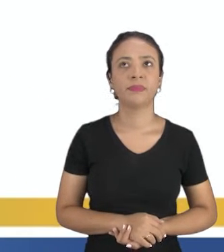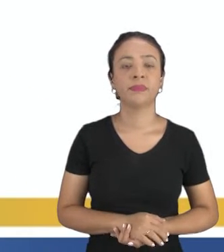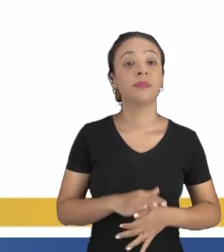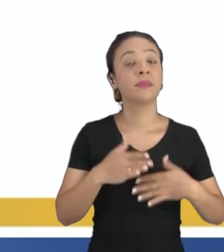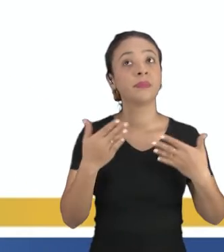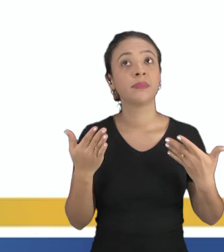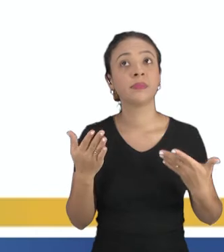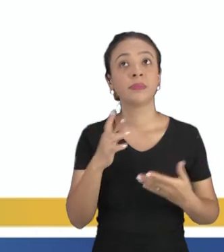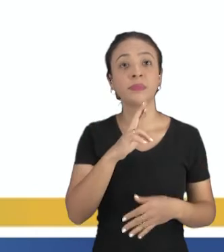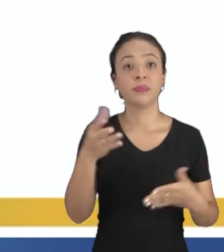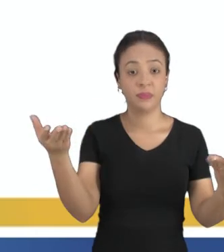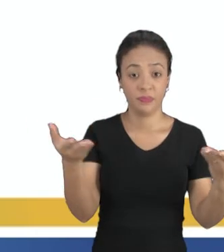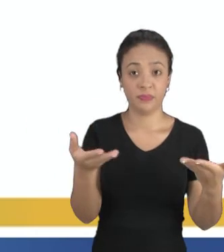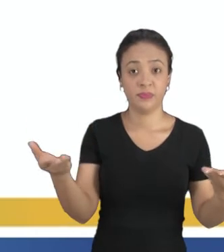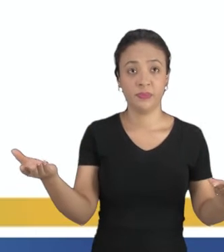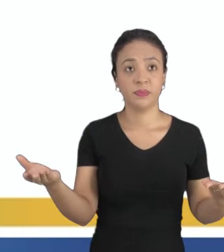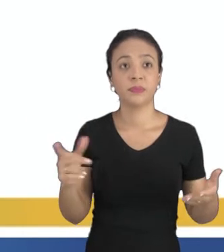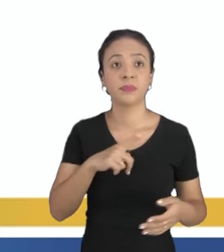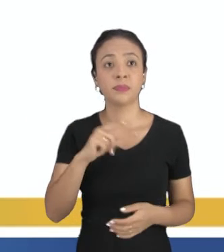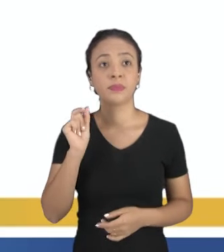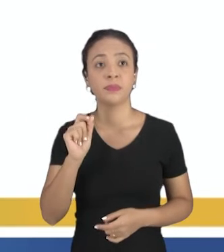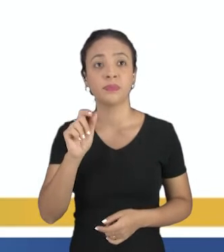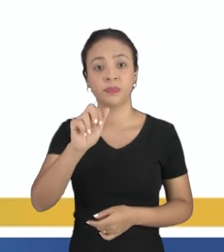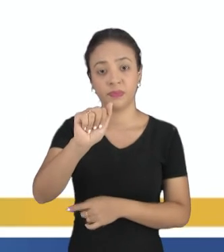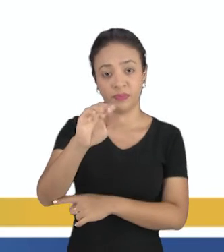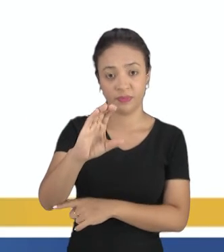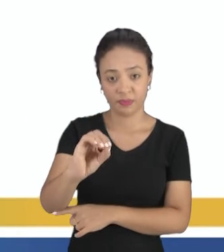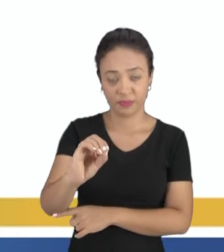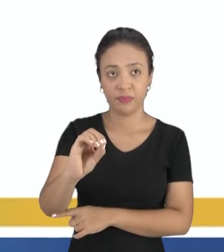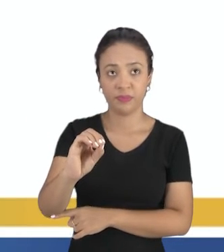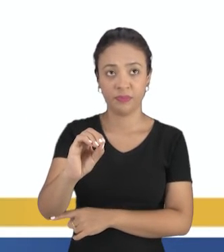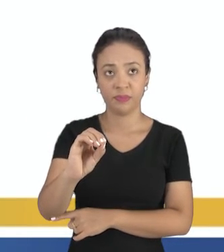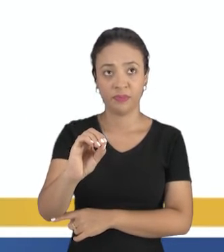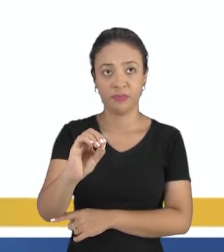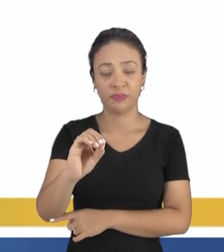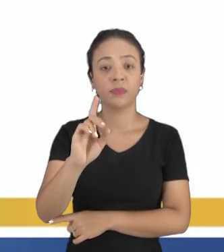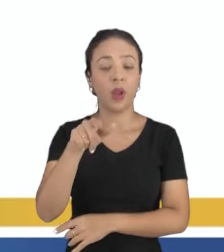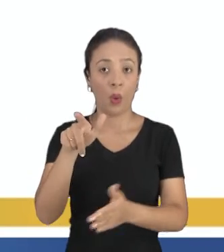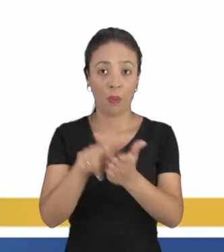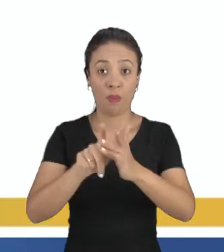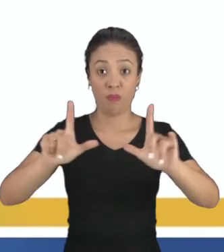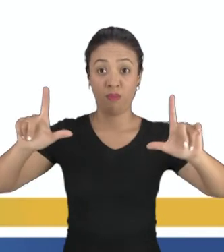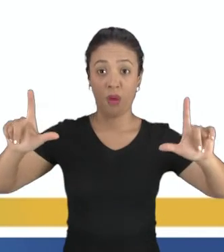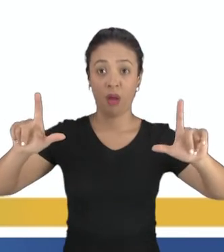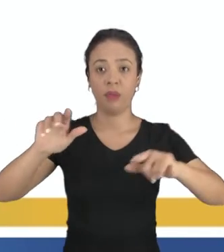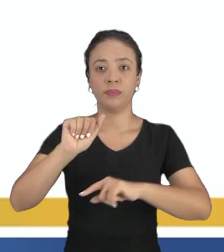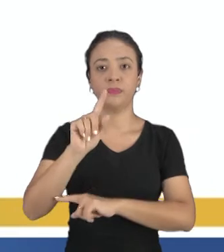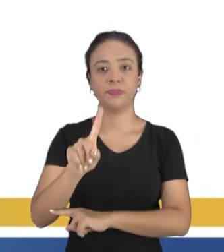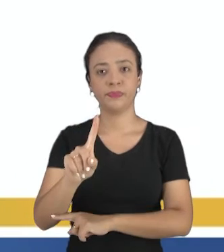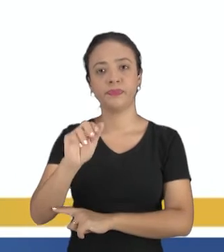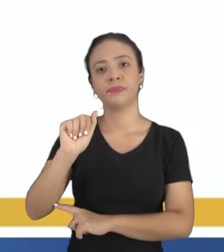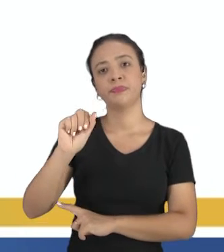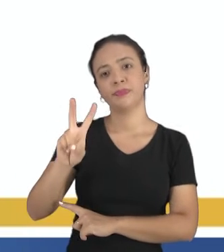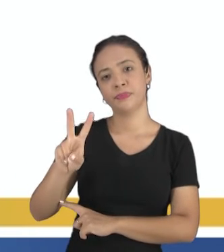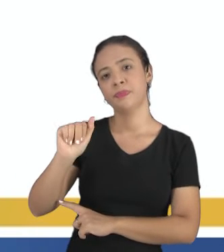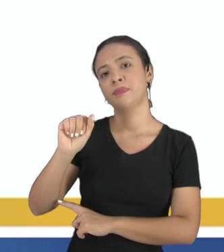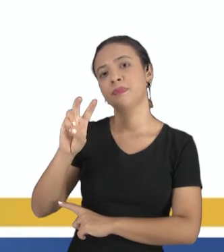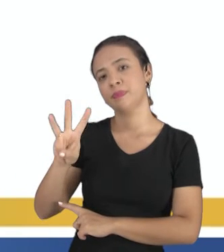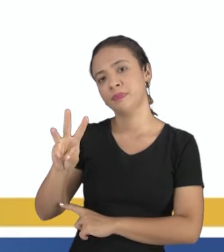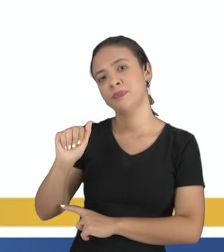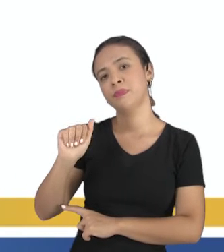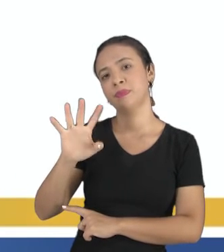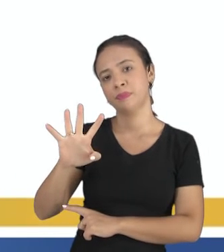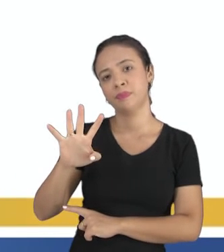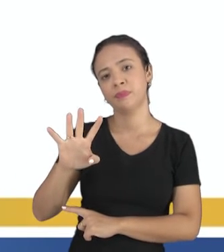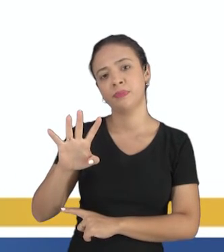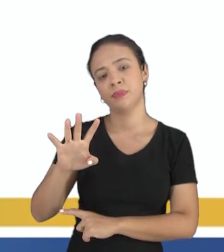Olha só a resposta. Então temos o A0, que é o nosso papel maior, o A1, o A2, o A3 e o